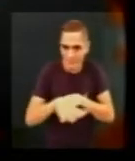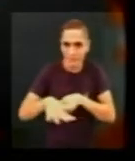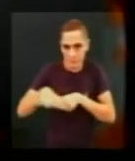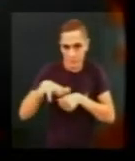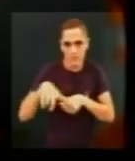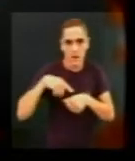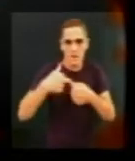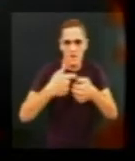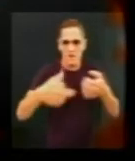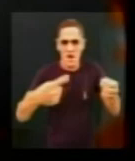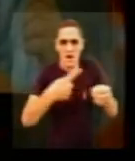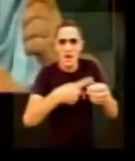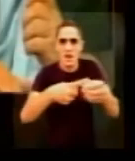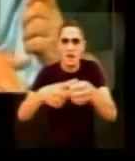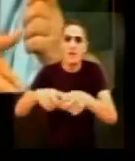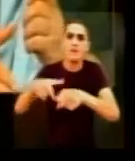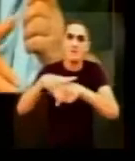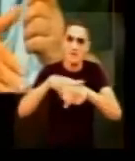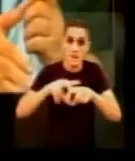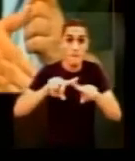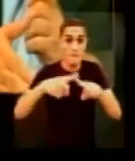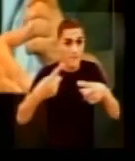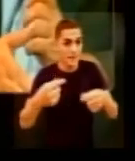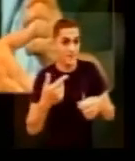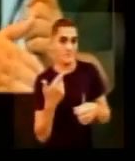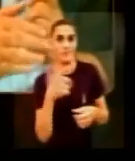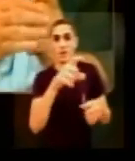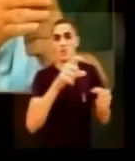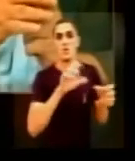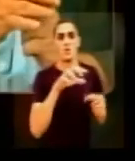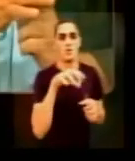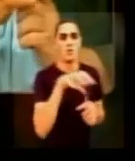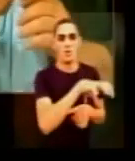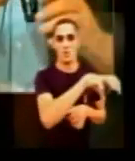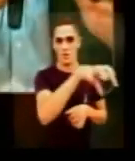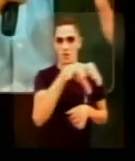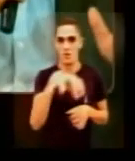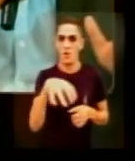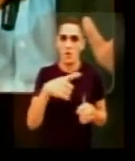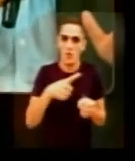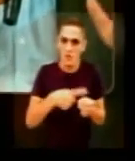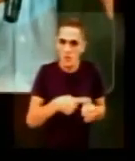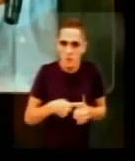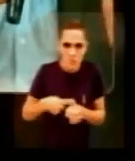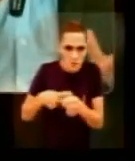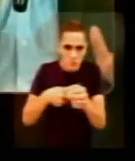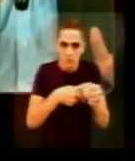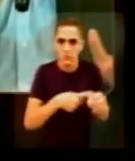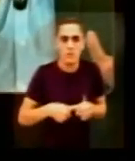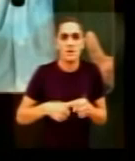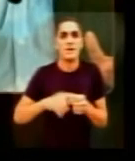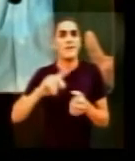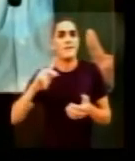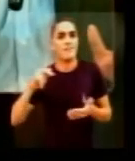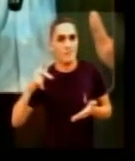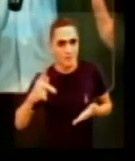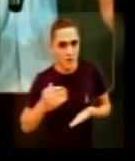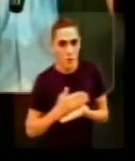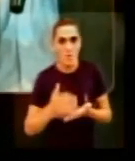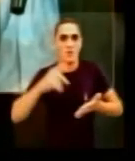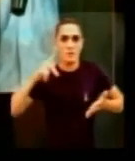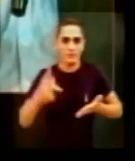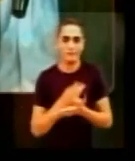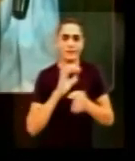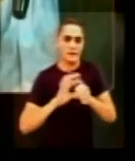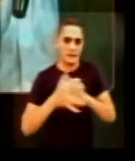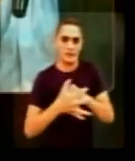vários verdes. Mas o interior, que foi aquela migração que ocorreu tardia, São Paulo teve o seu pico, se eu não me